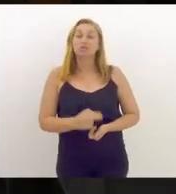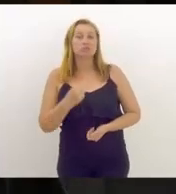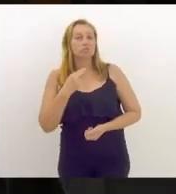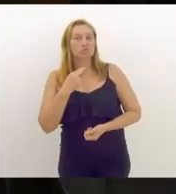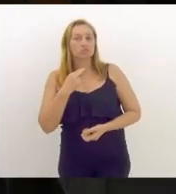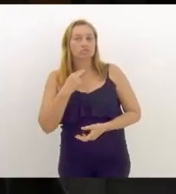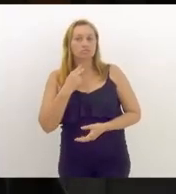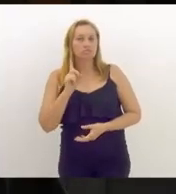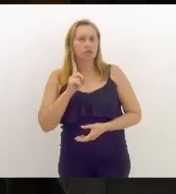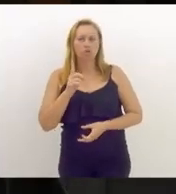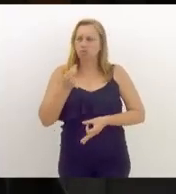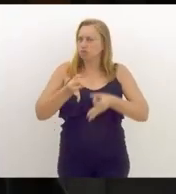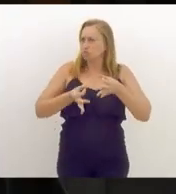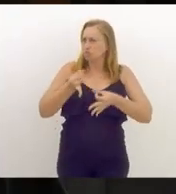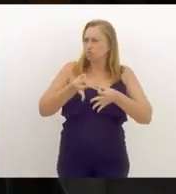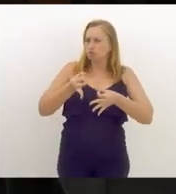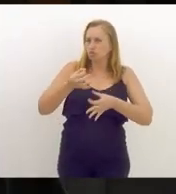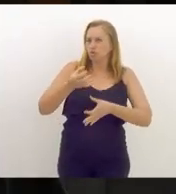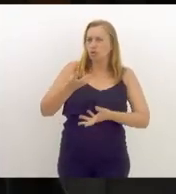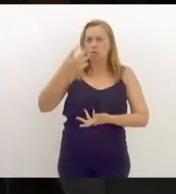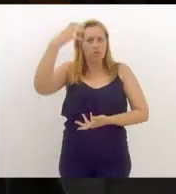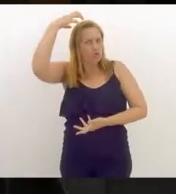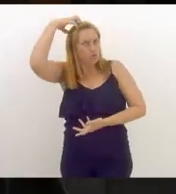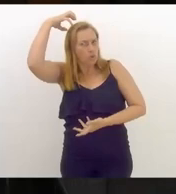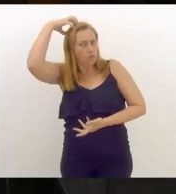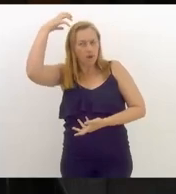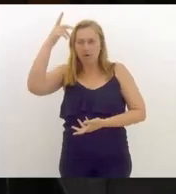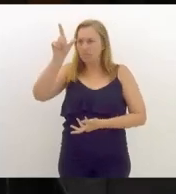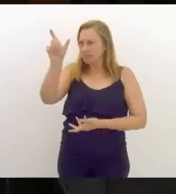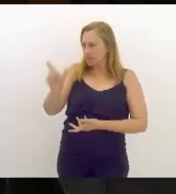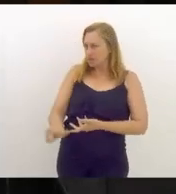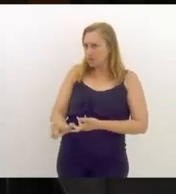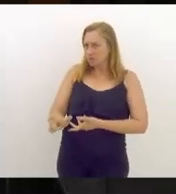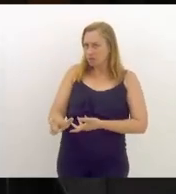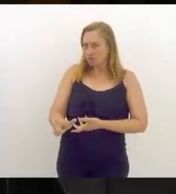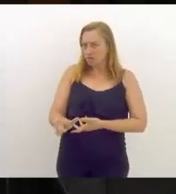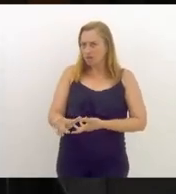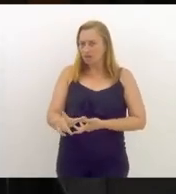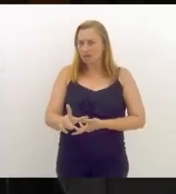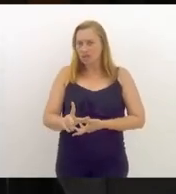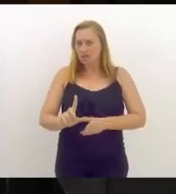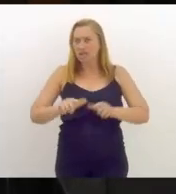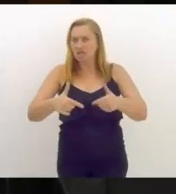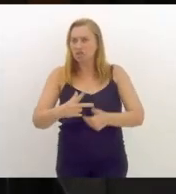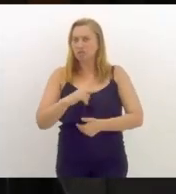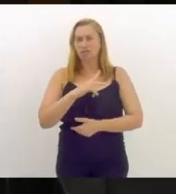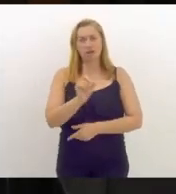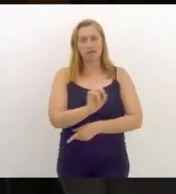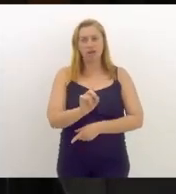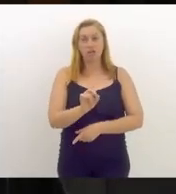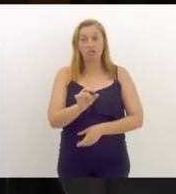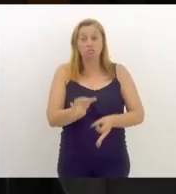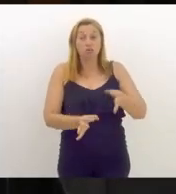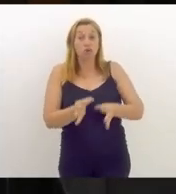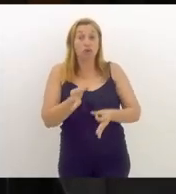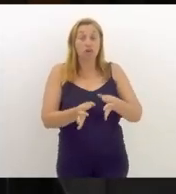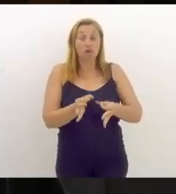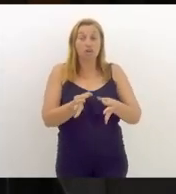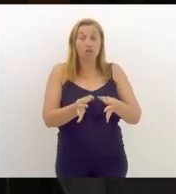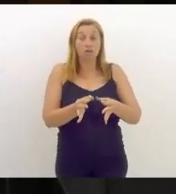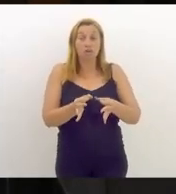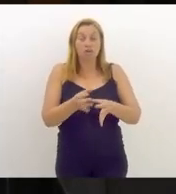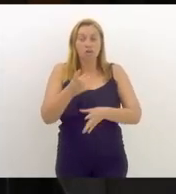julga pessoas e não parte para pessoalidade estamos julgando aqui méritos